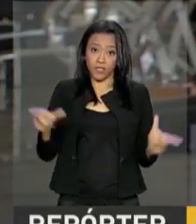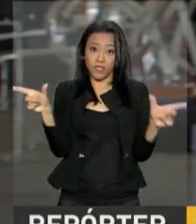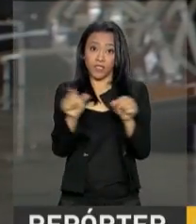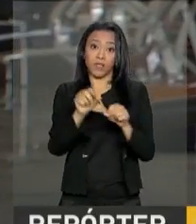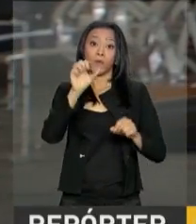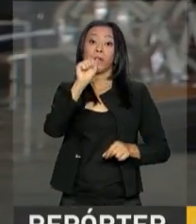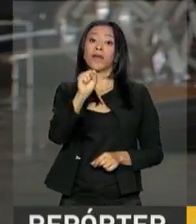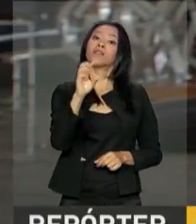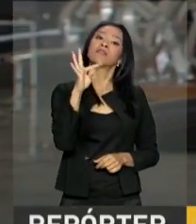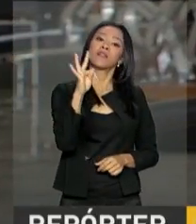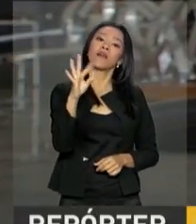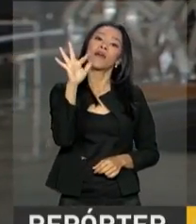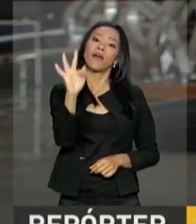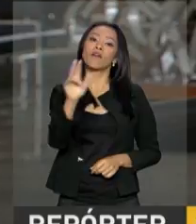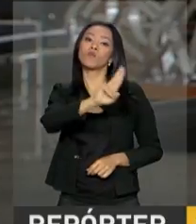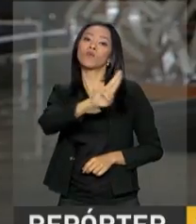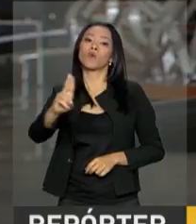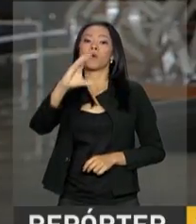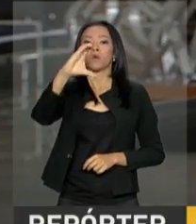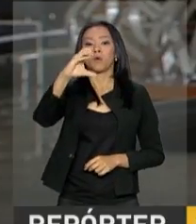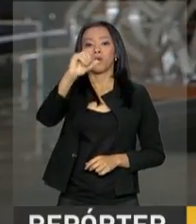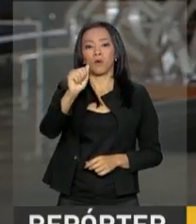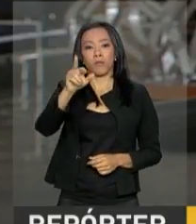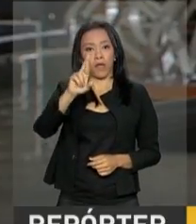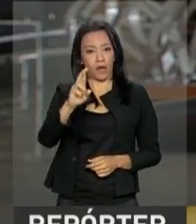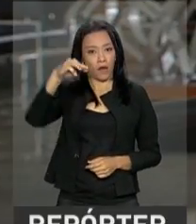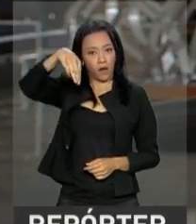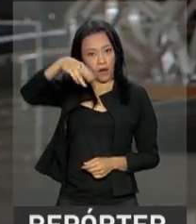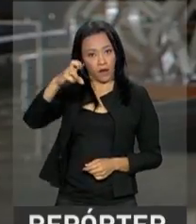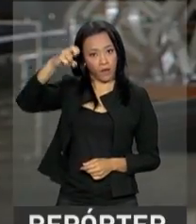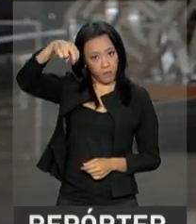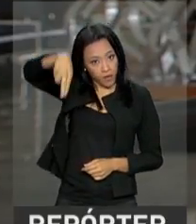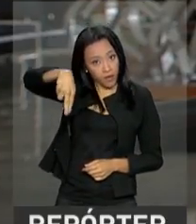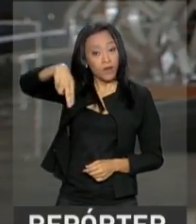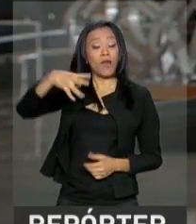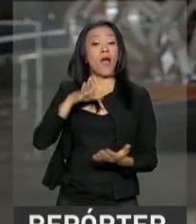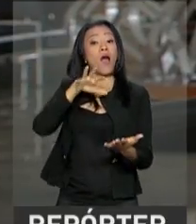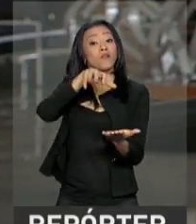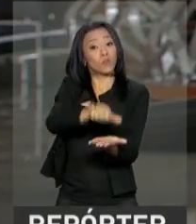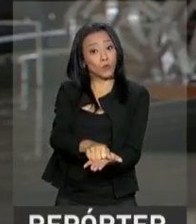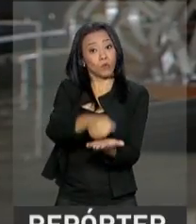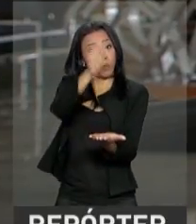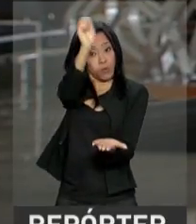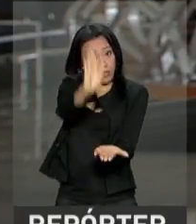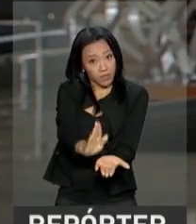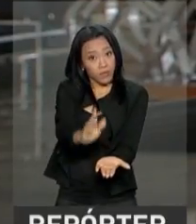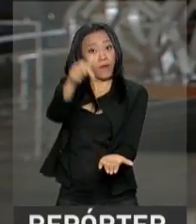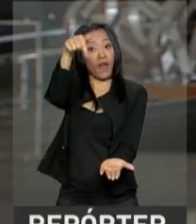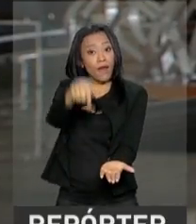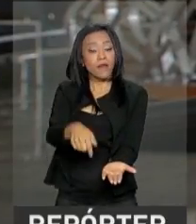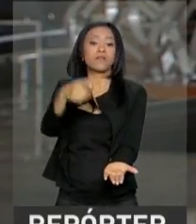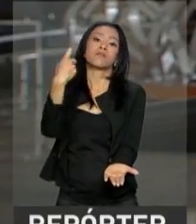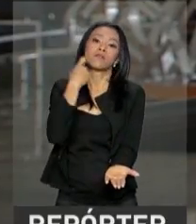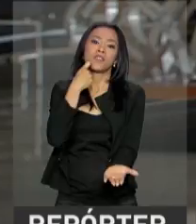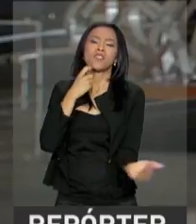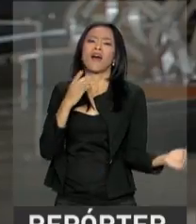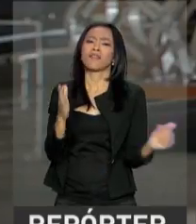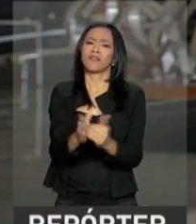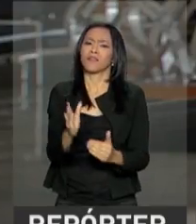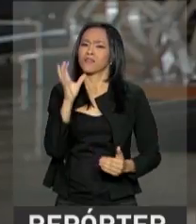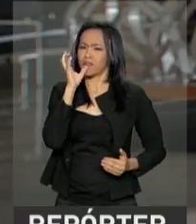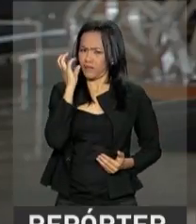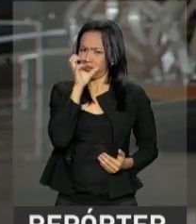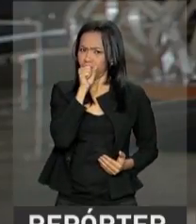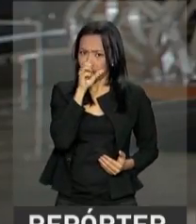tribunal federal cármen lúcia assume nesta sexta feira e deve ficar no cargo até sábado ela